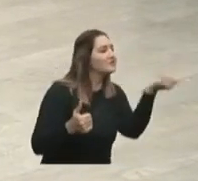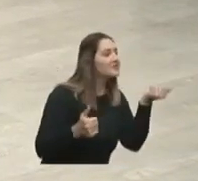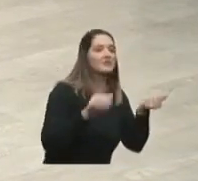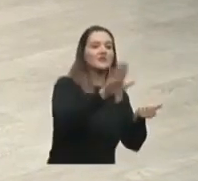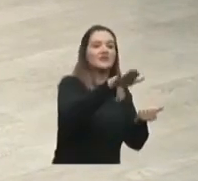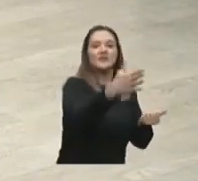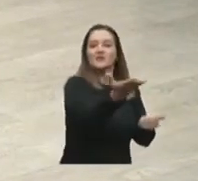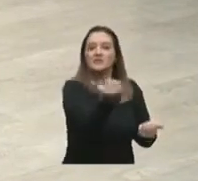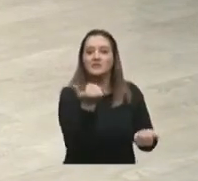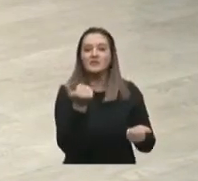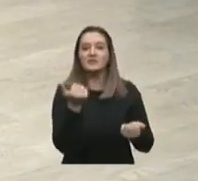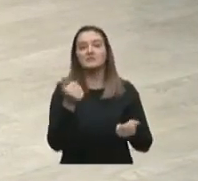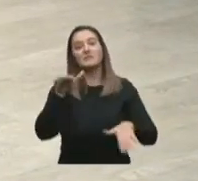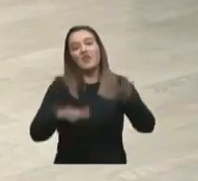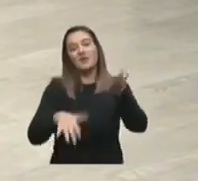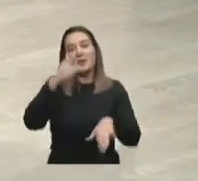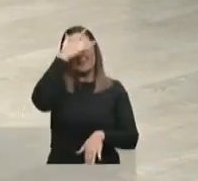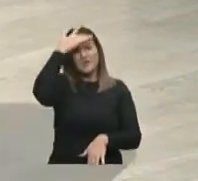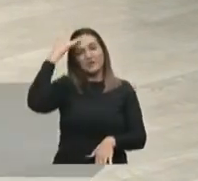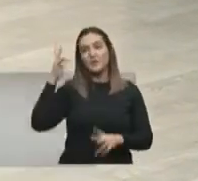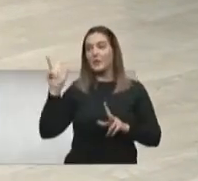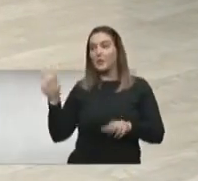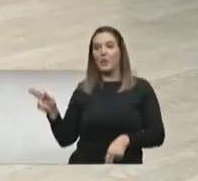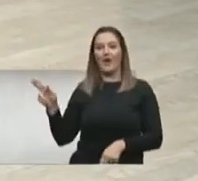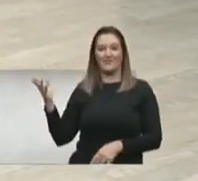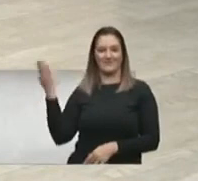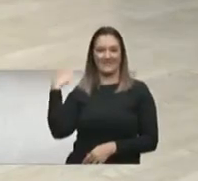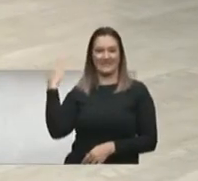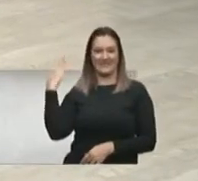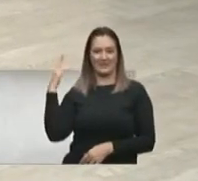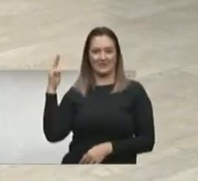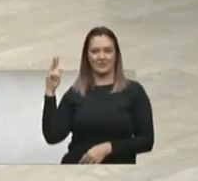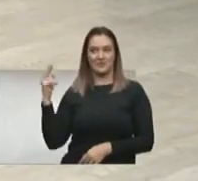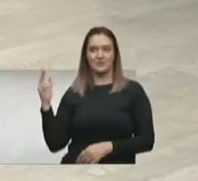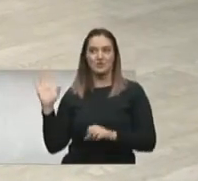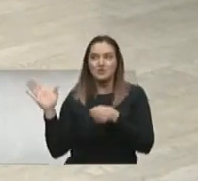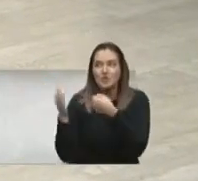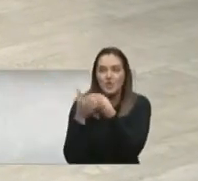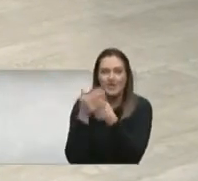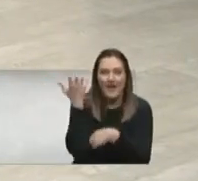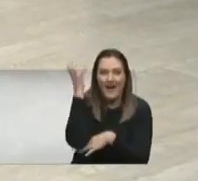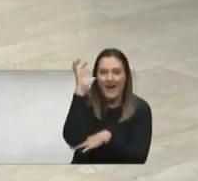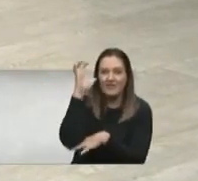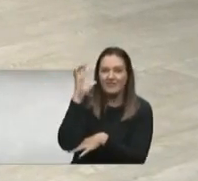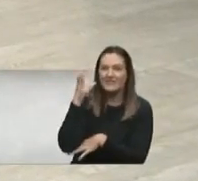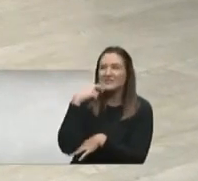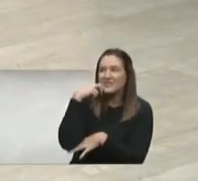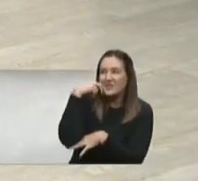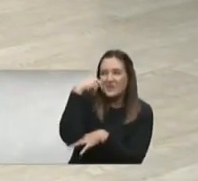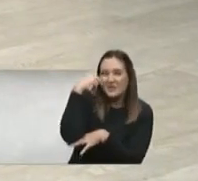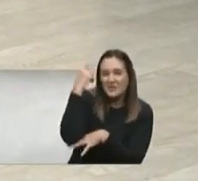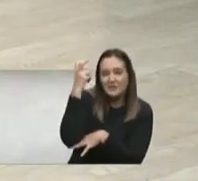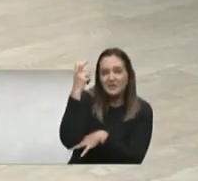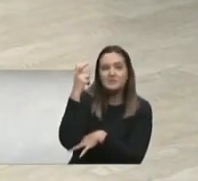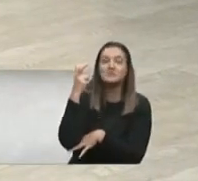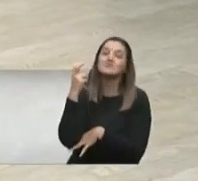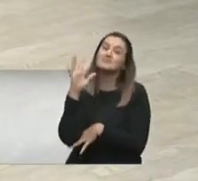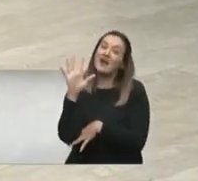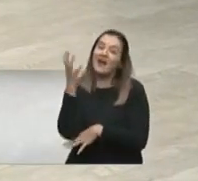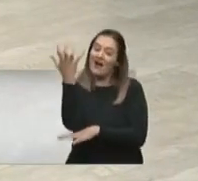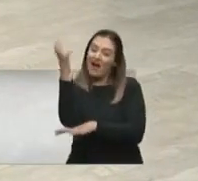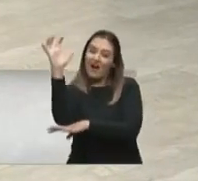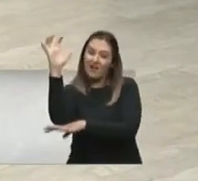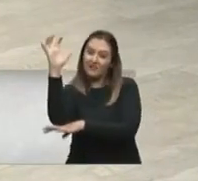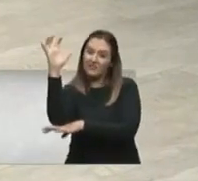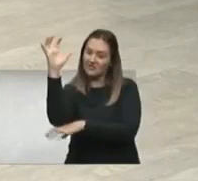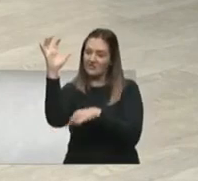E talvez as pessoas estejam, como Adão e Eva, escondidos atrás de uma árvore. Mas as árvores de hoje são árvores modernas.